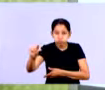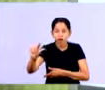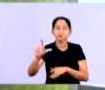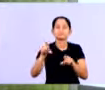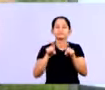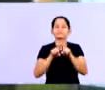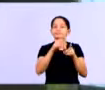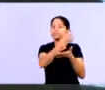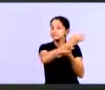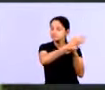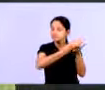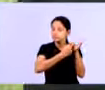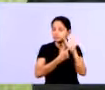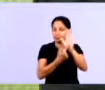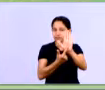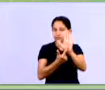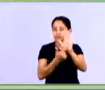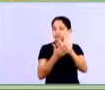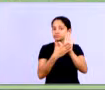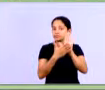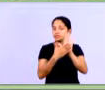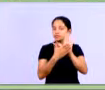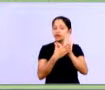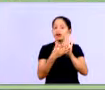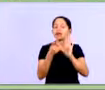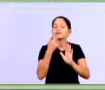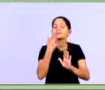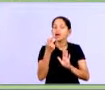no texto a seguinte situação.